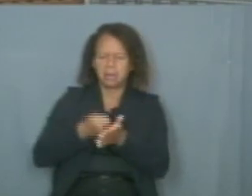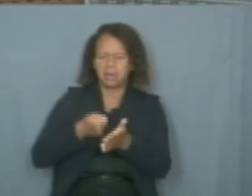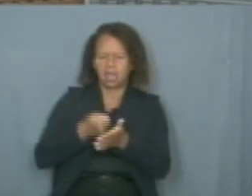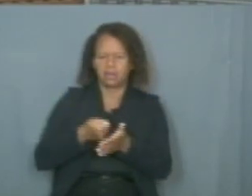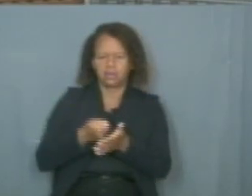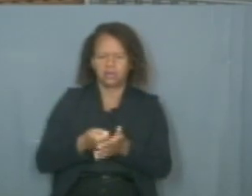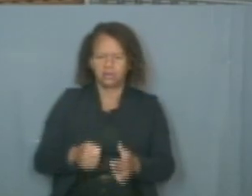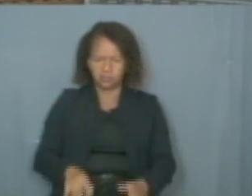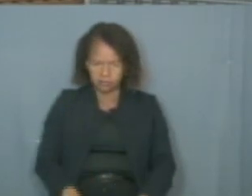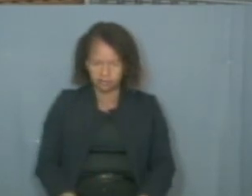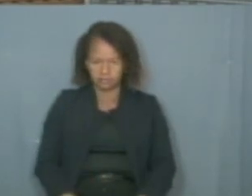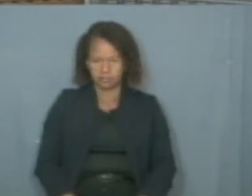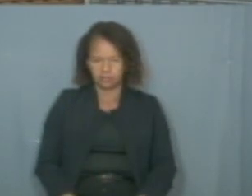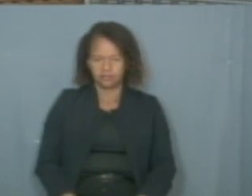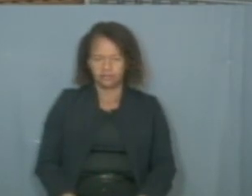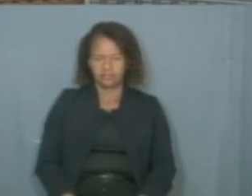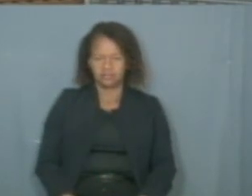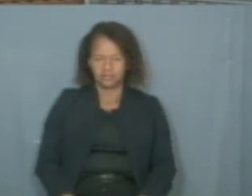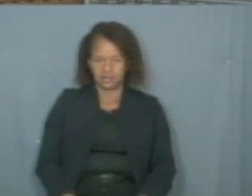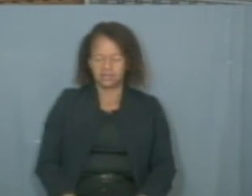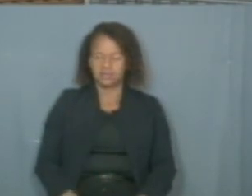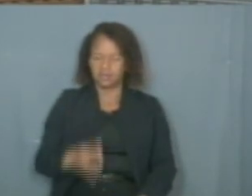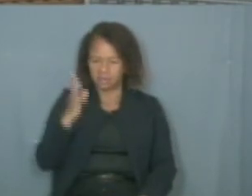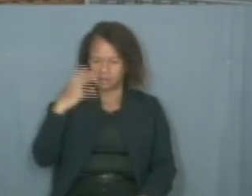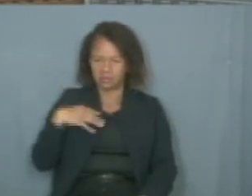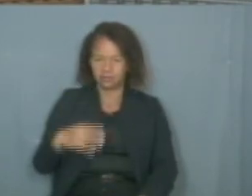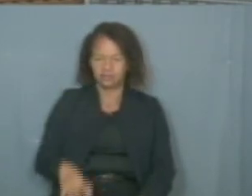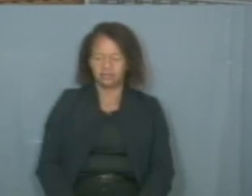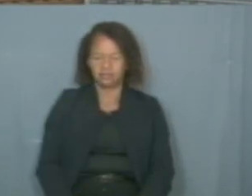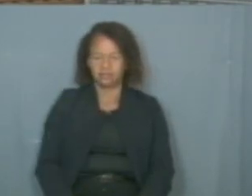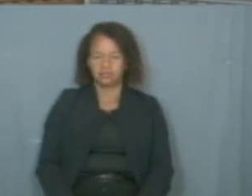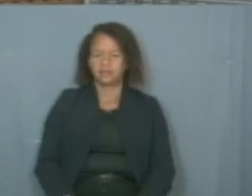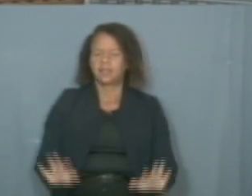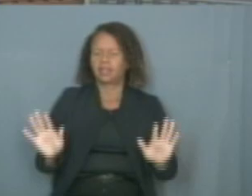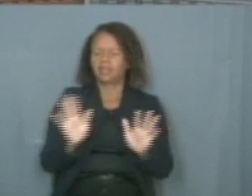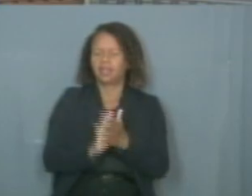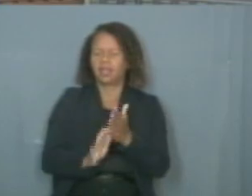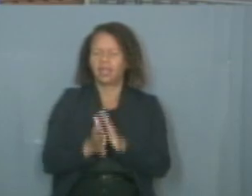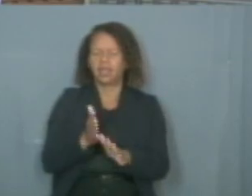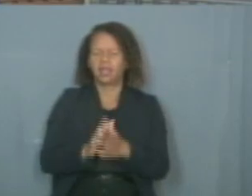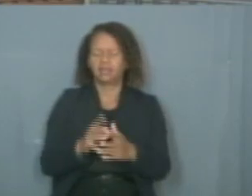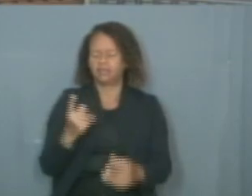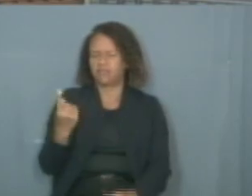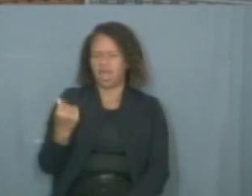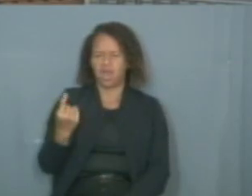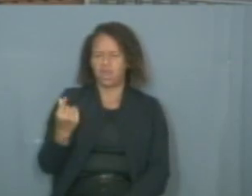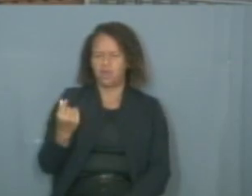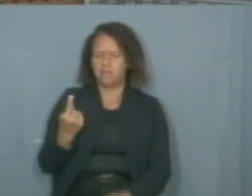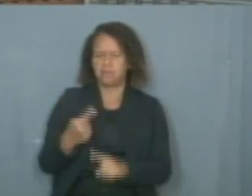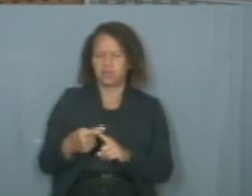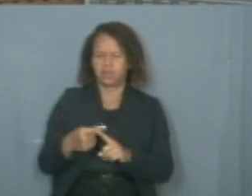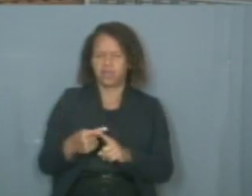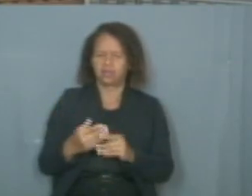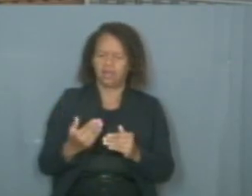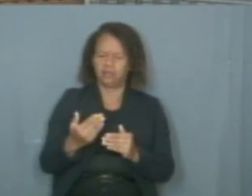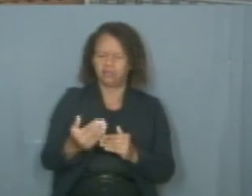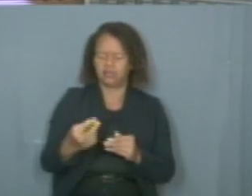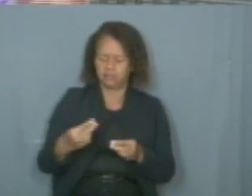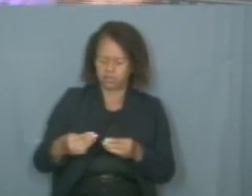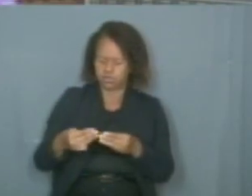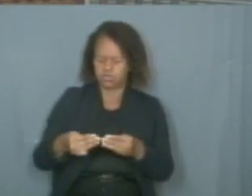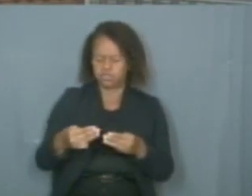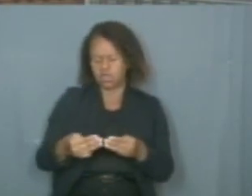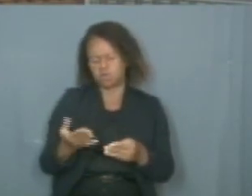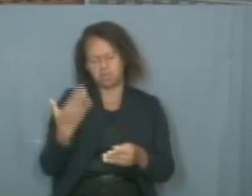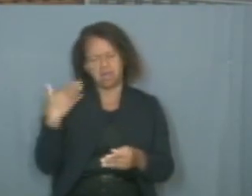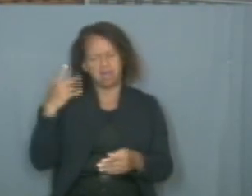obrigatório. E isso é muito grave. A gente não vai aqui fazer juízo de valor por quem está à frente do ministério ou quem